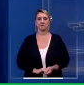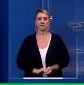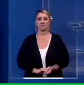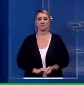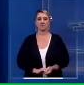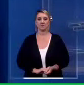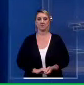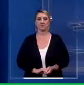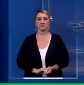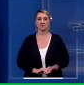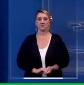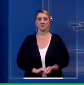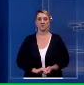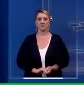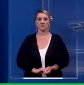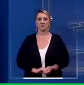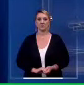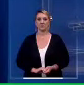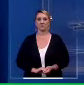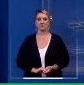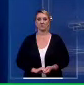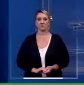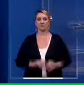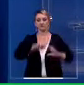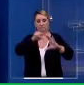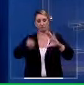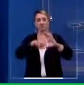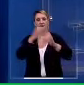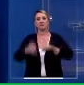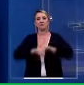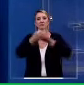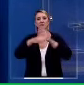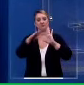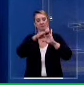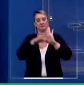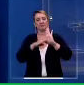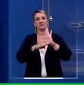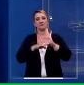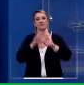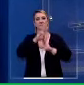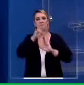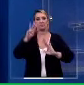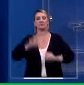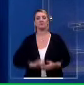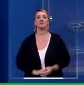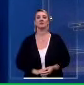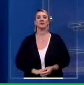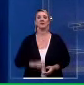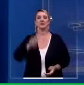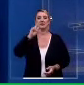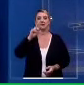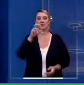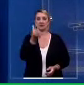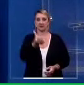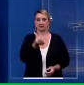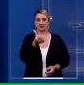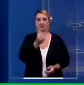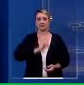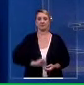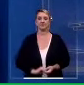Globo girando. Todas as informações você acompanha no site da Caixa. Número 56.